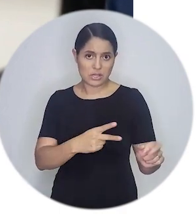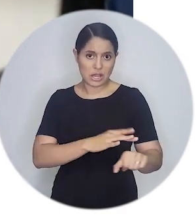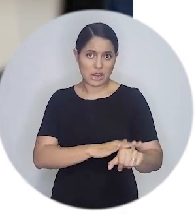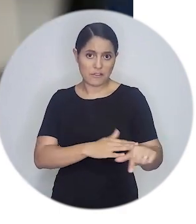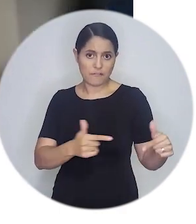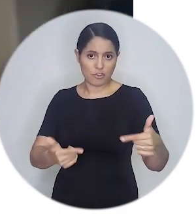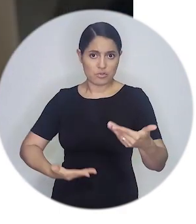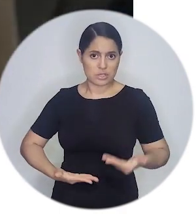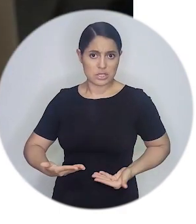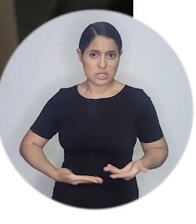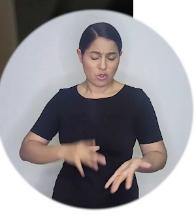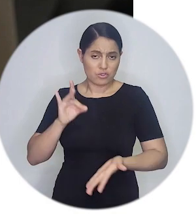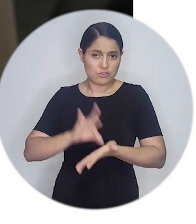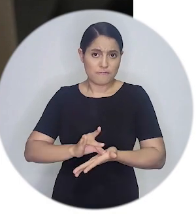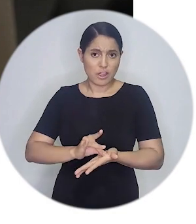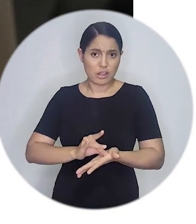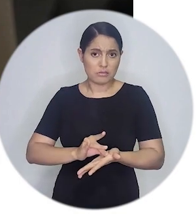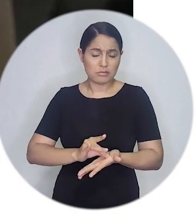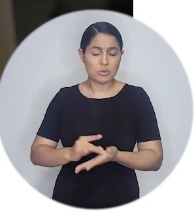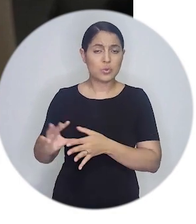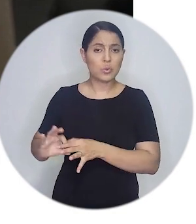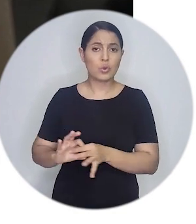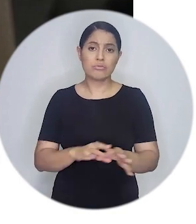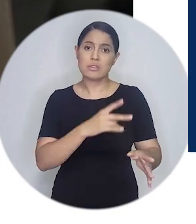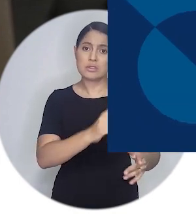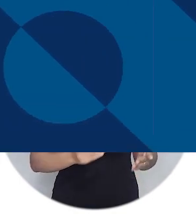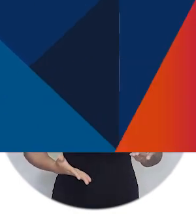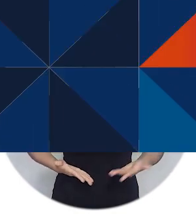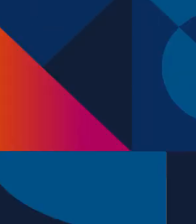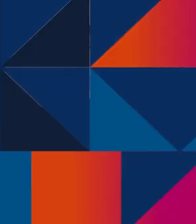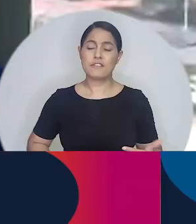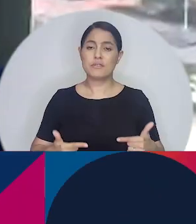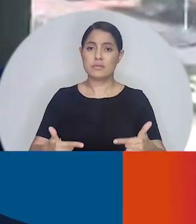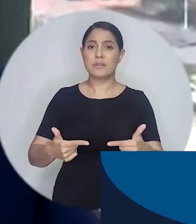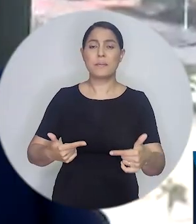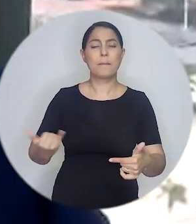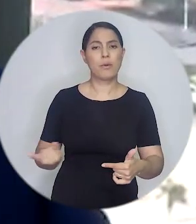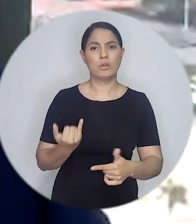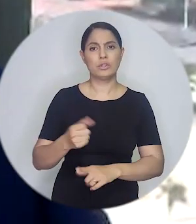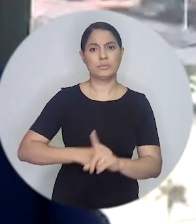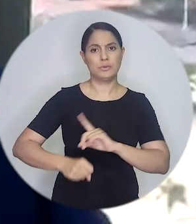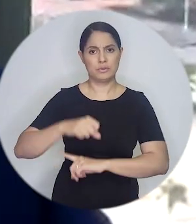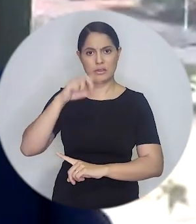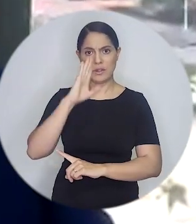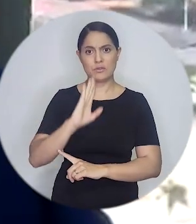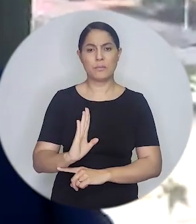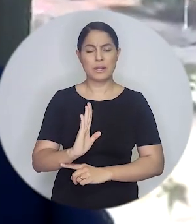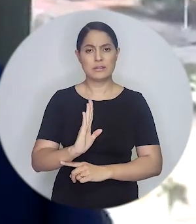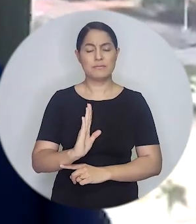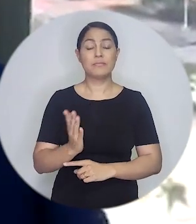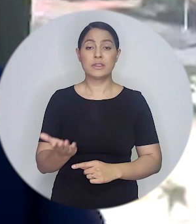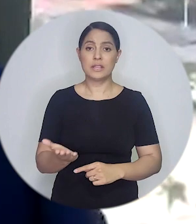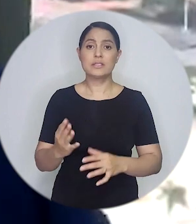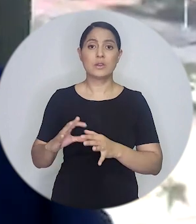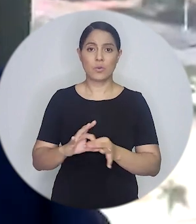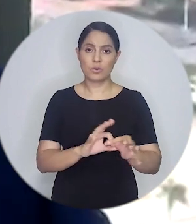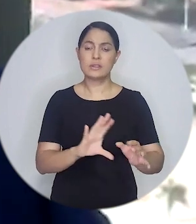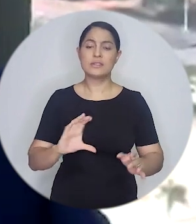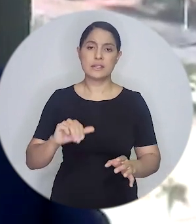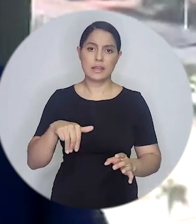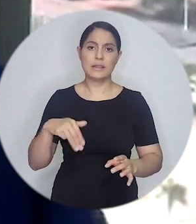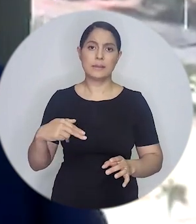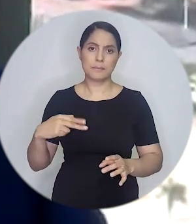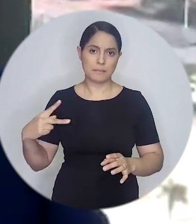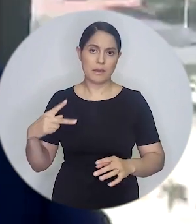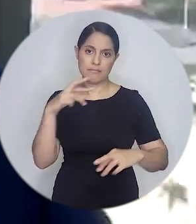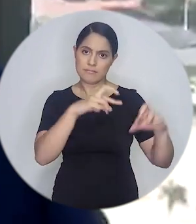seus atos e atingindo e obviamente, prestando o serviço que ele tem que prestar, relevante à sociedade